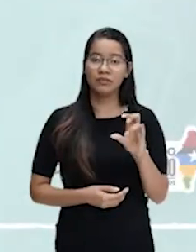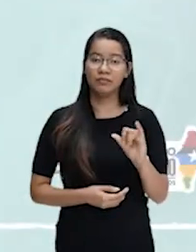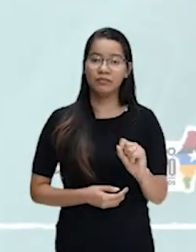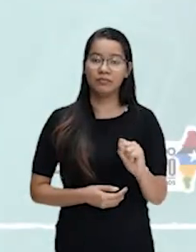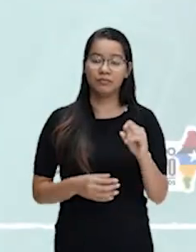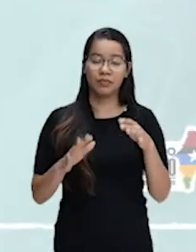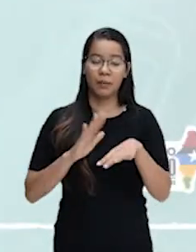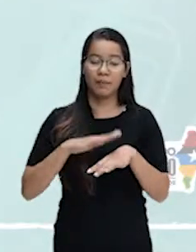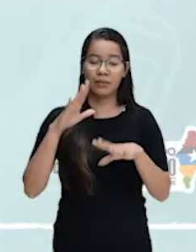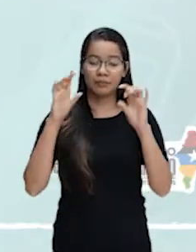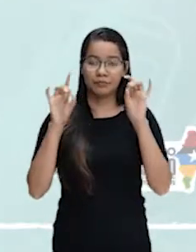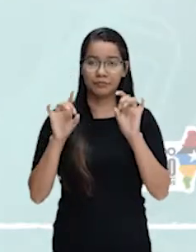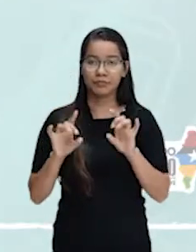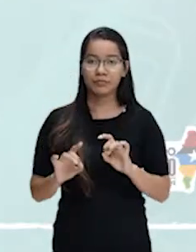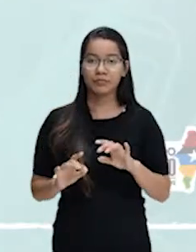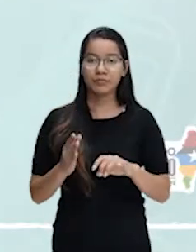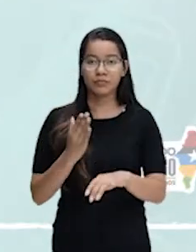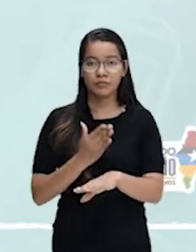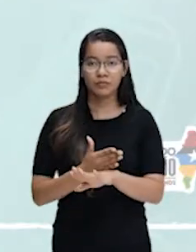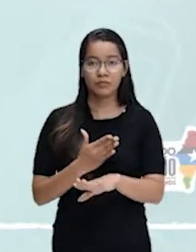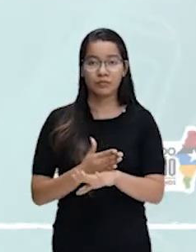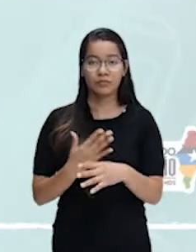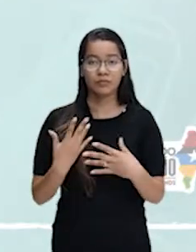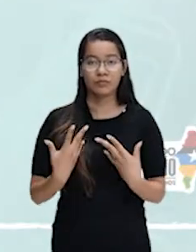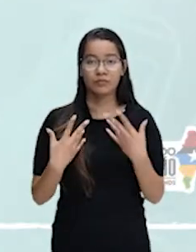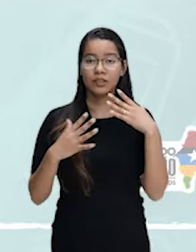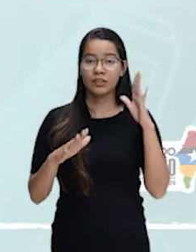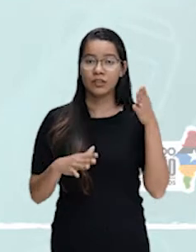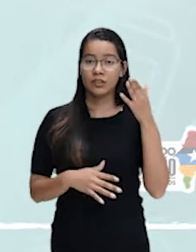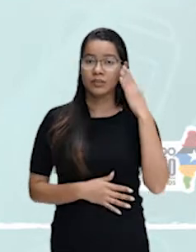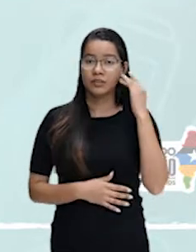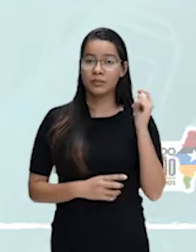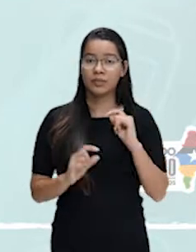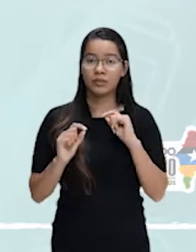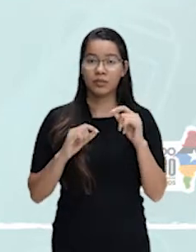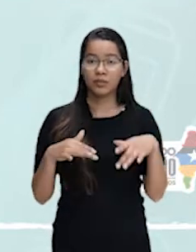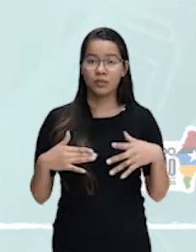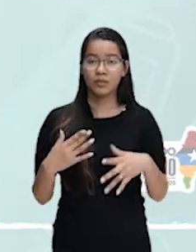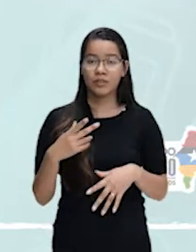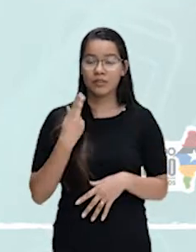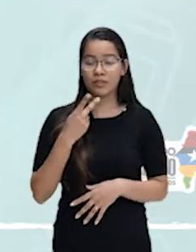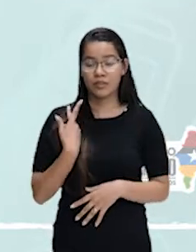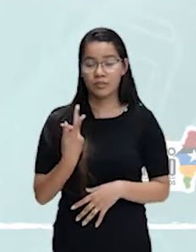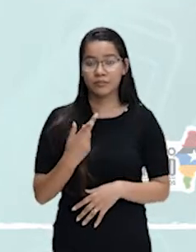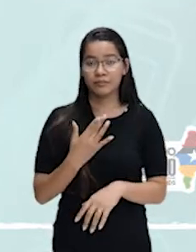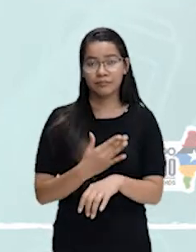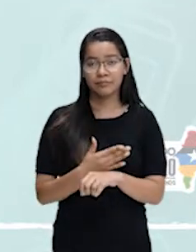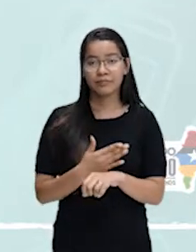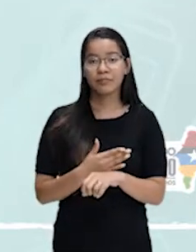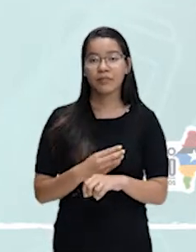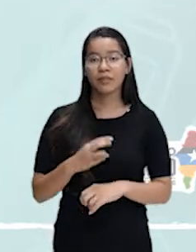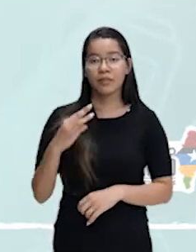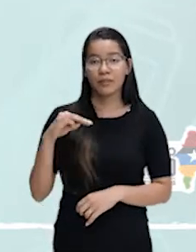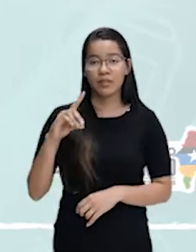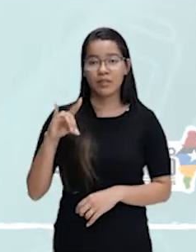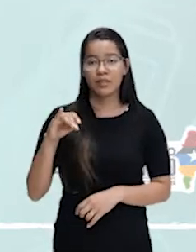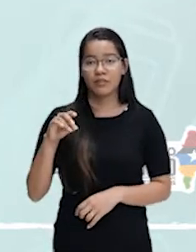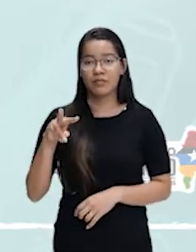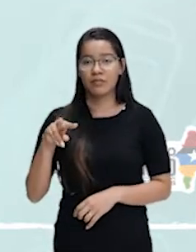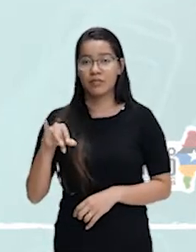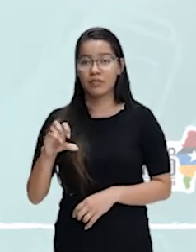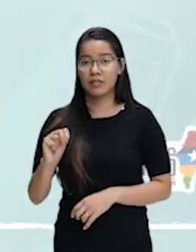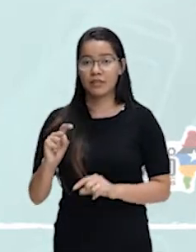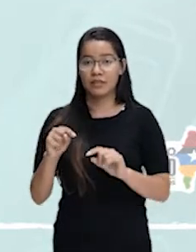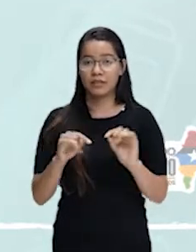específica ali na Baixa Idade Média. Haja vista que quando você fala dos tempos medievais e que você pega o primeiro